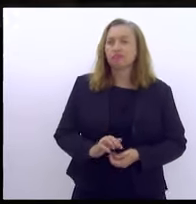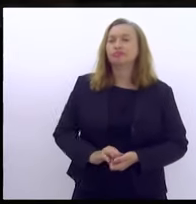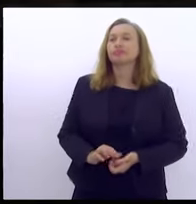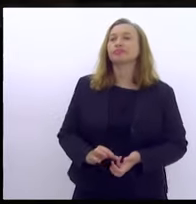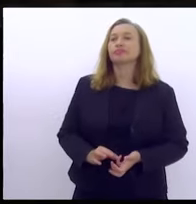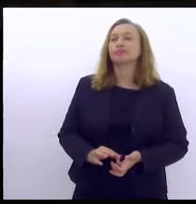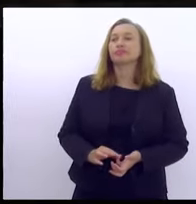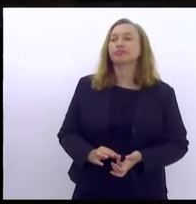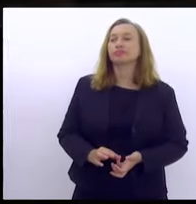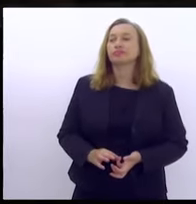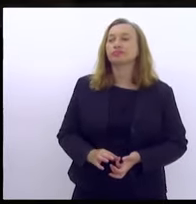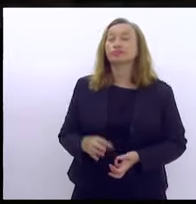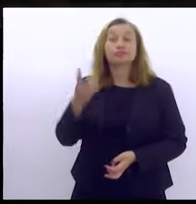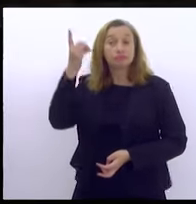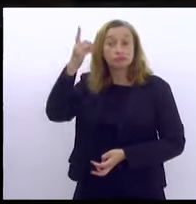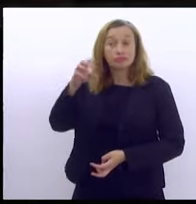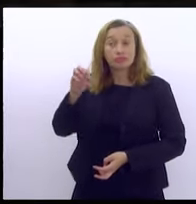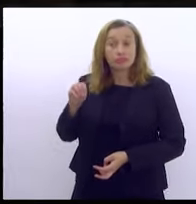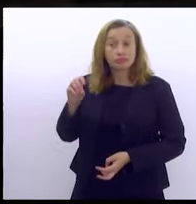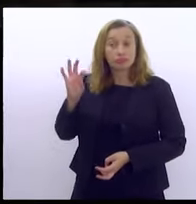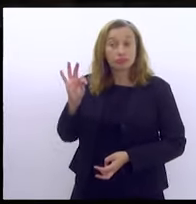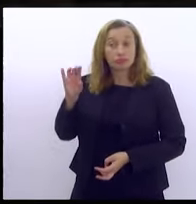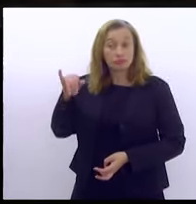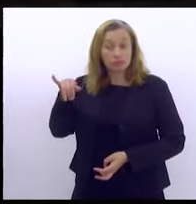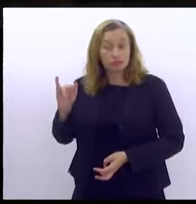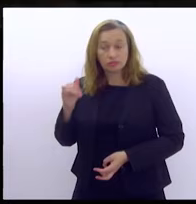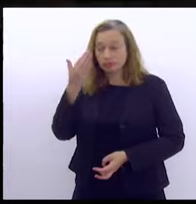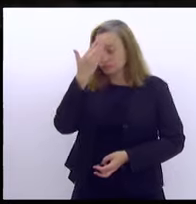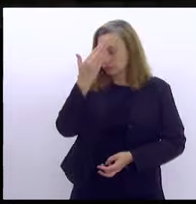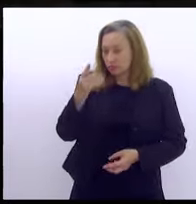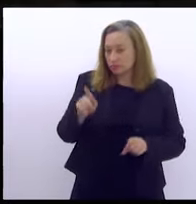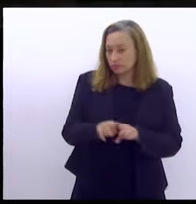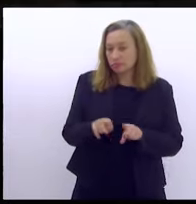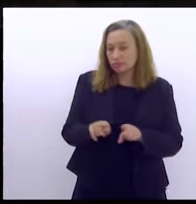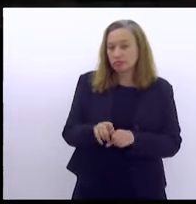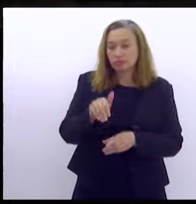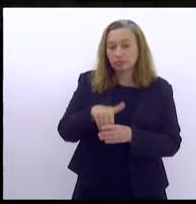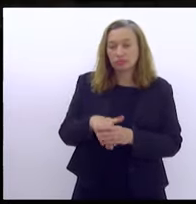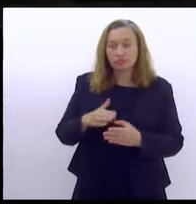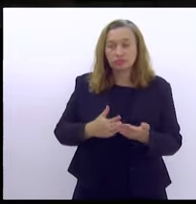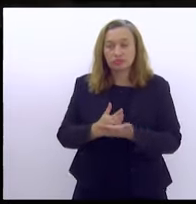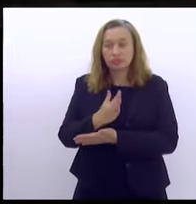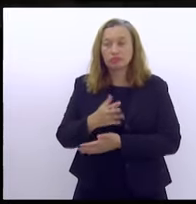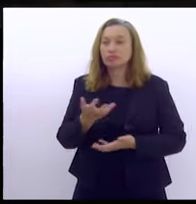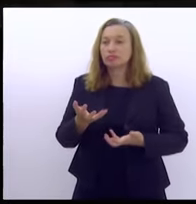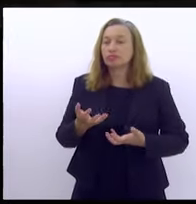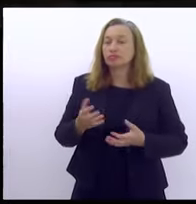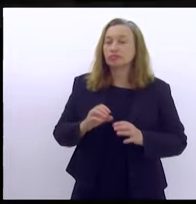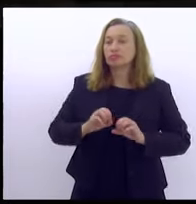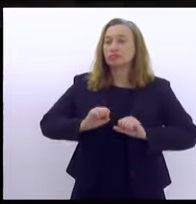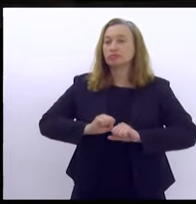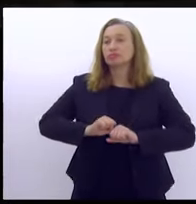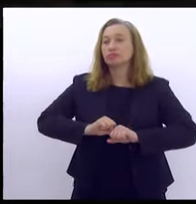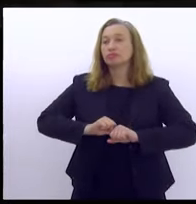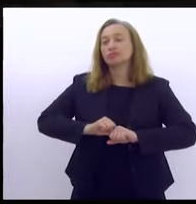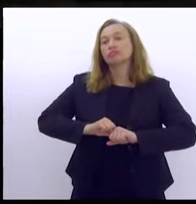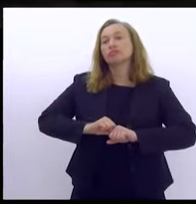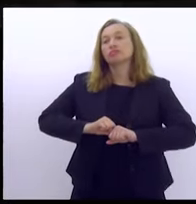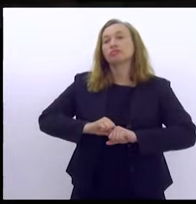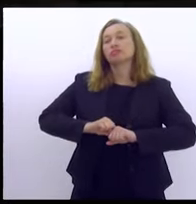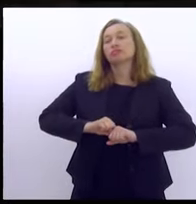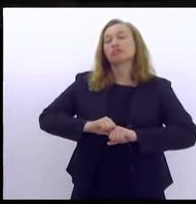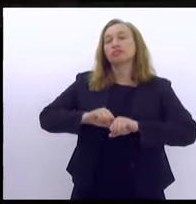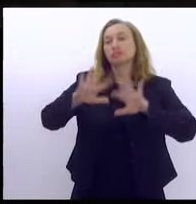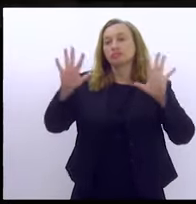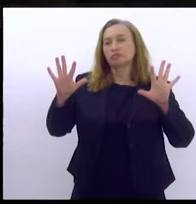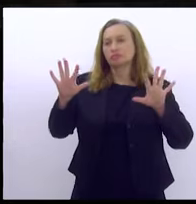Inclusive, deputado Ottoni, agradecendo também seu voto favorável, eu quero deixar muito claro que uma notícia falsa